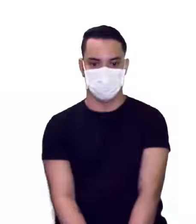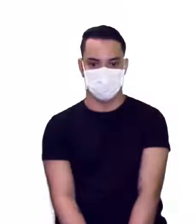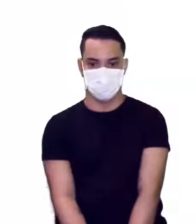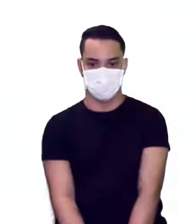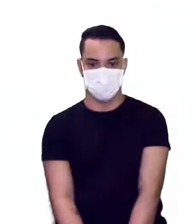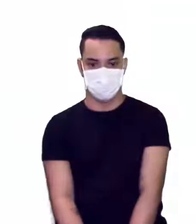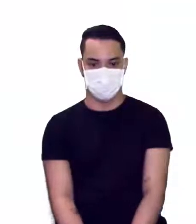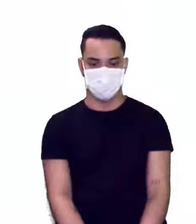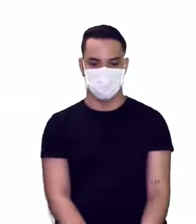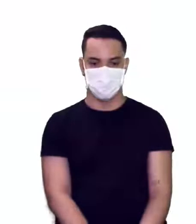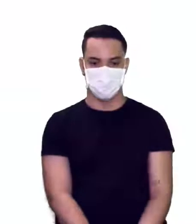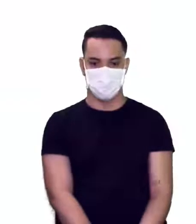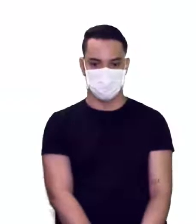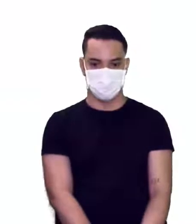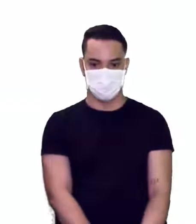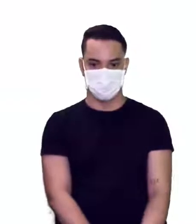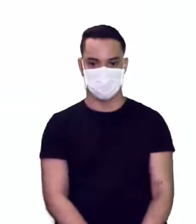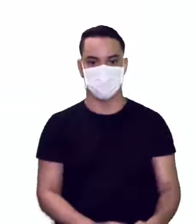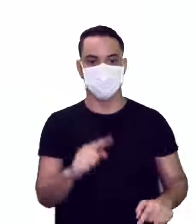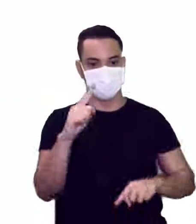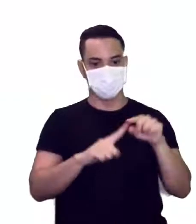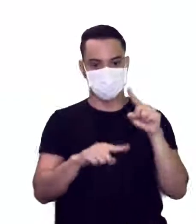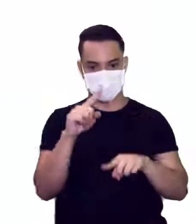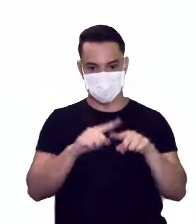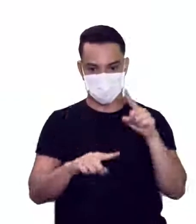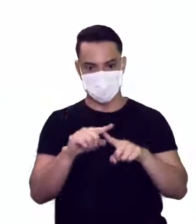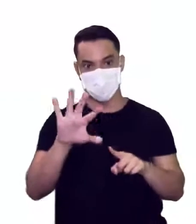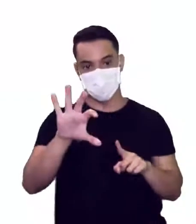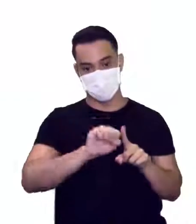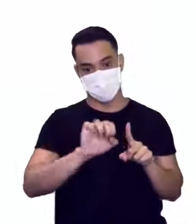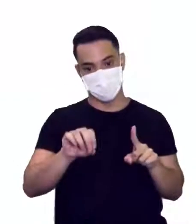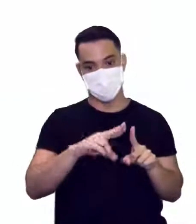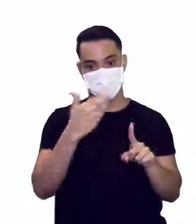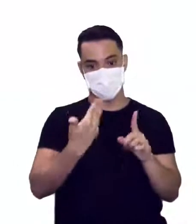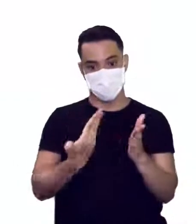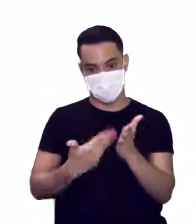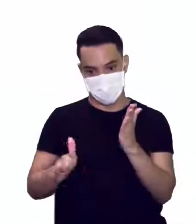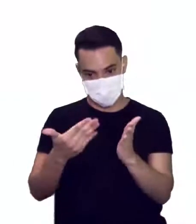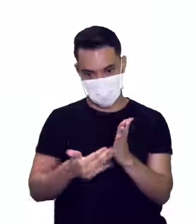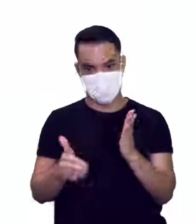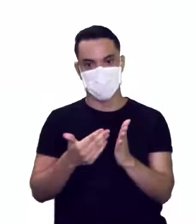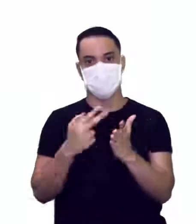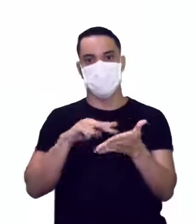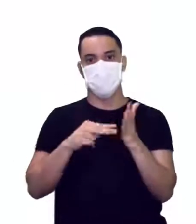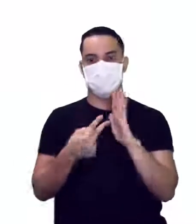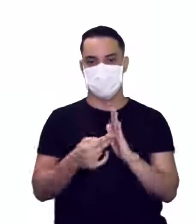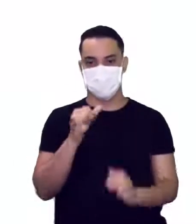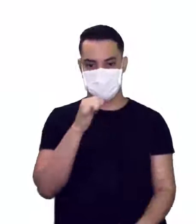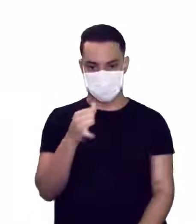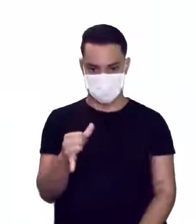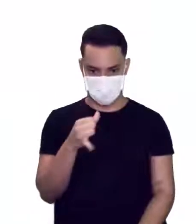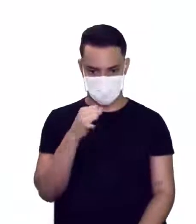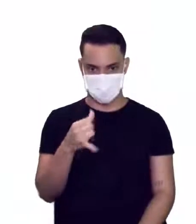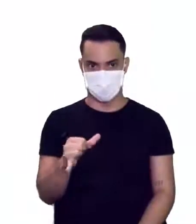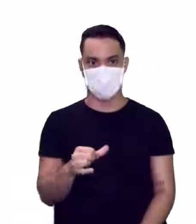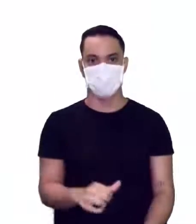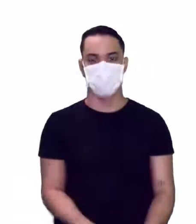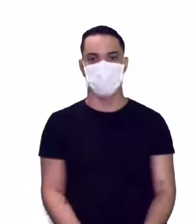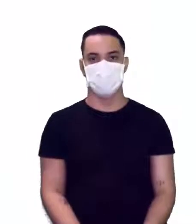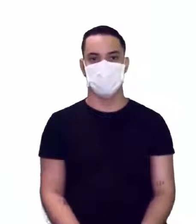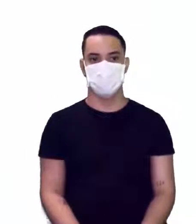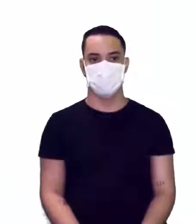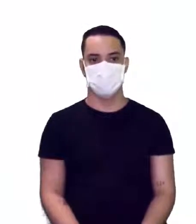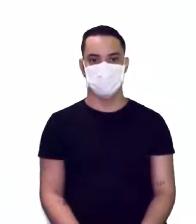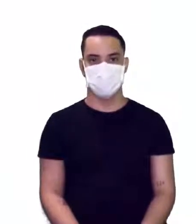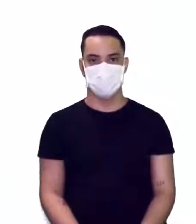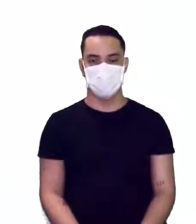Quando o corpo recebe ou perde elétrons, ele se torna eletrizado, que foi o que eu falei para vocês, ok? Vamos